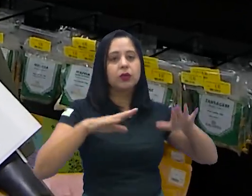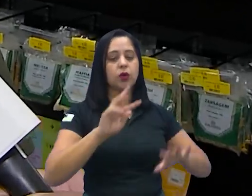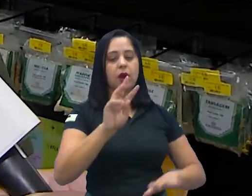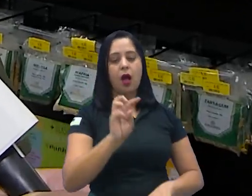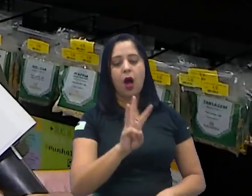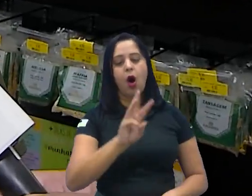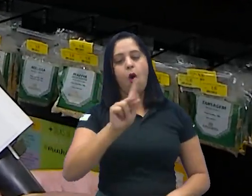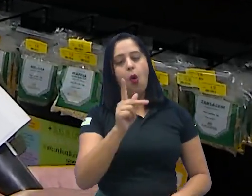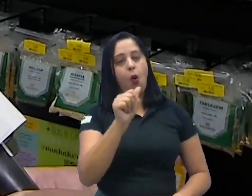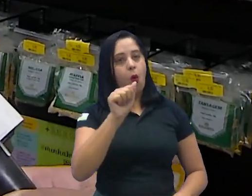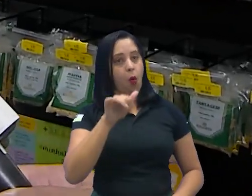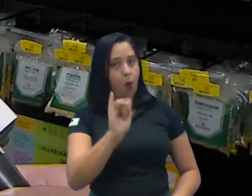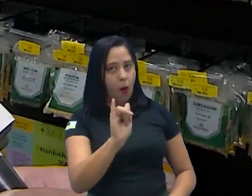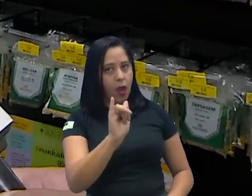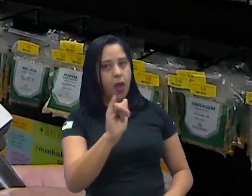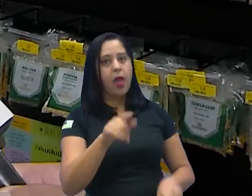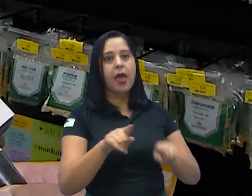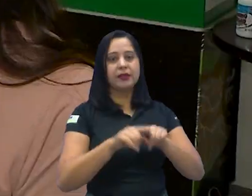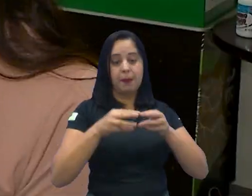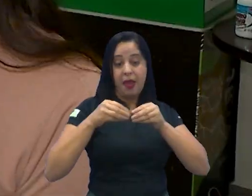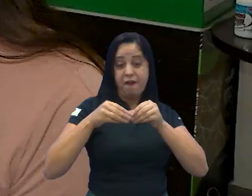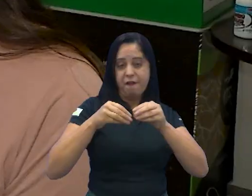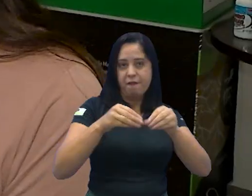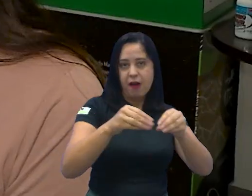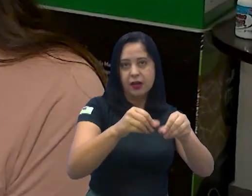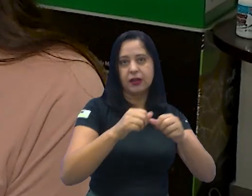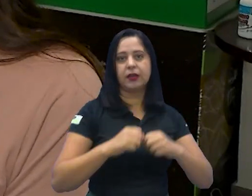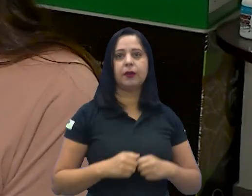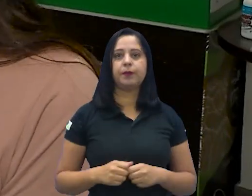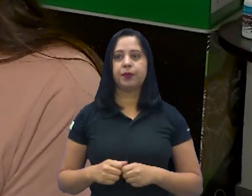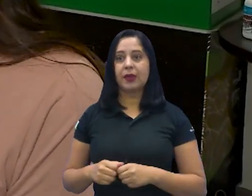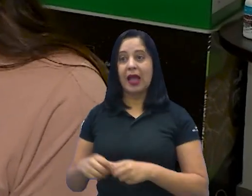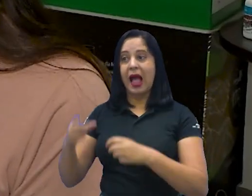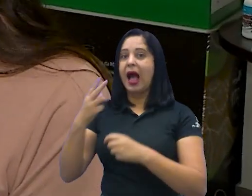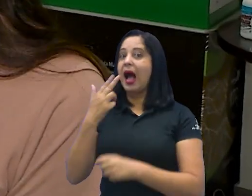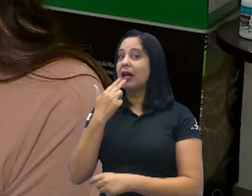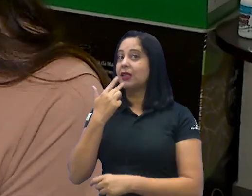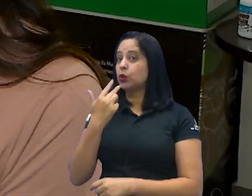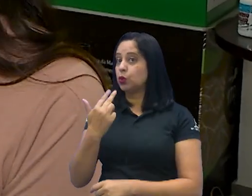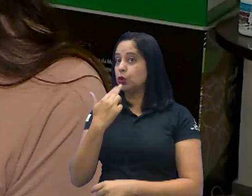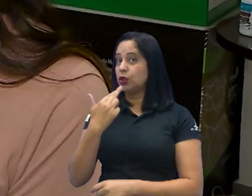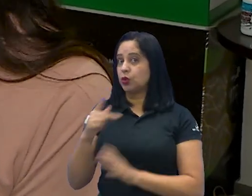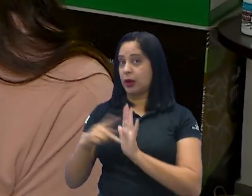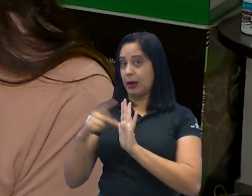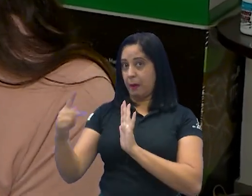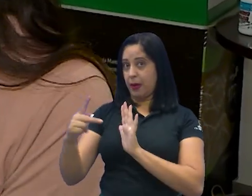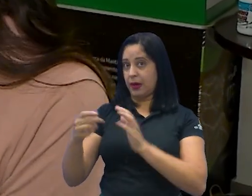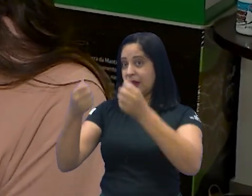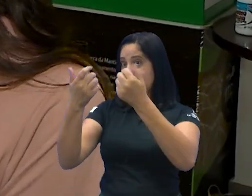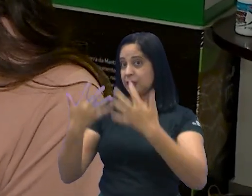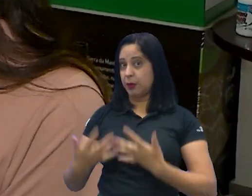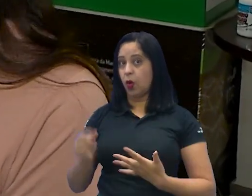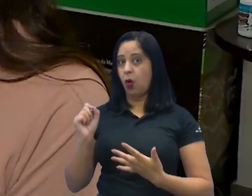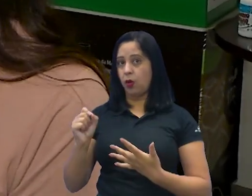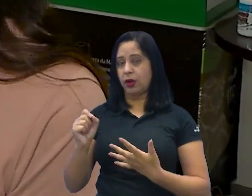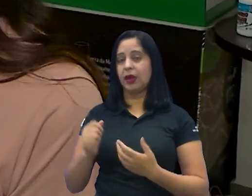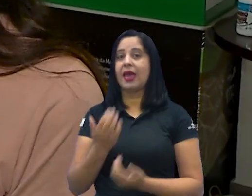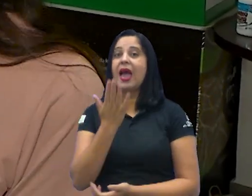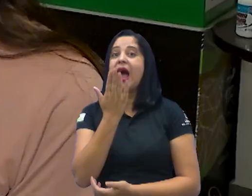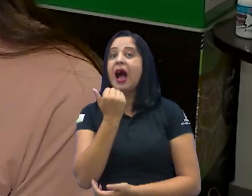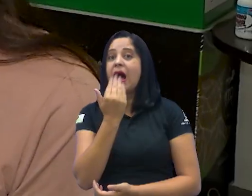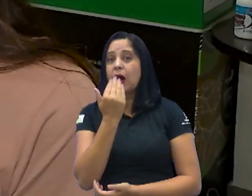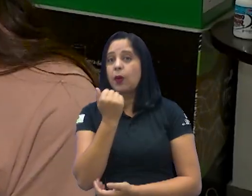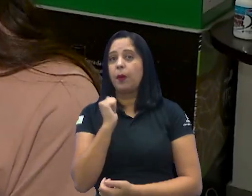coloca farinha de beterraba. A nutricionista dele falou que seria importante que a introdução dos alimentos